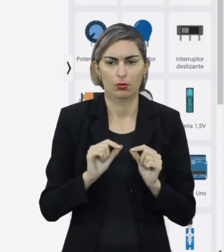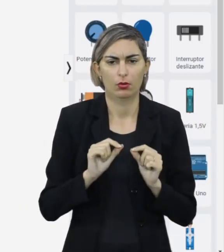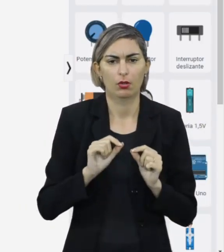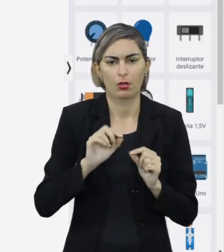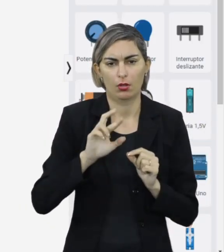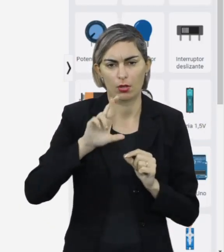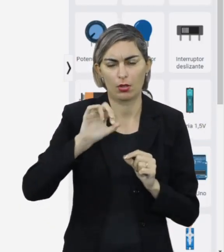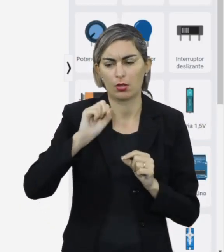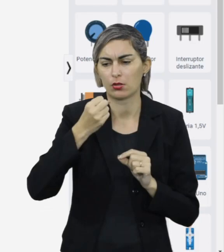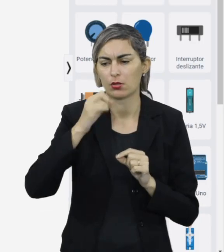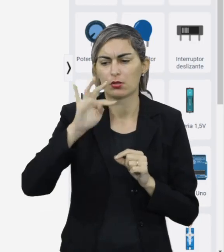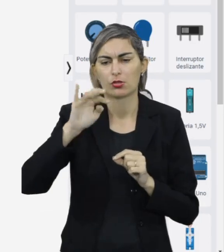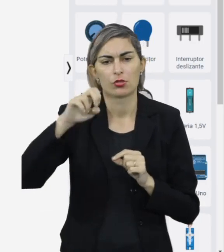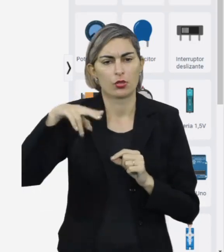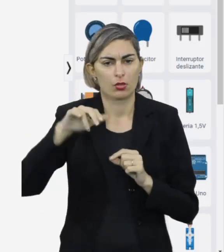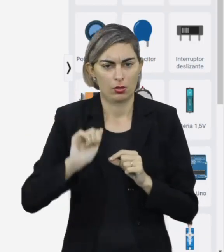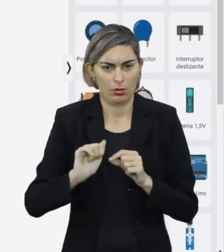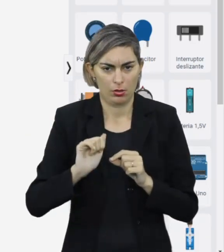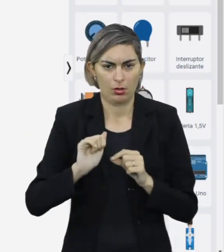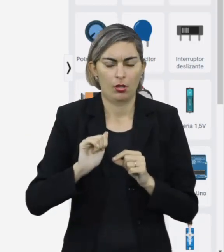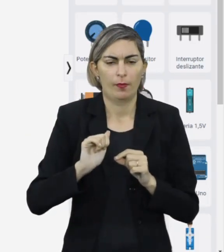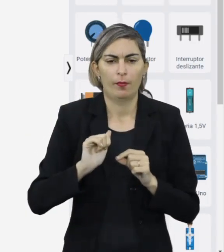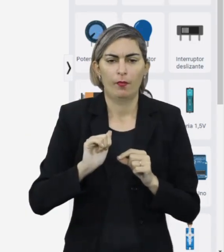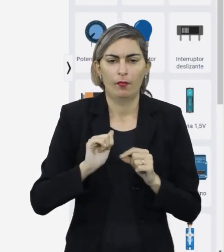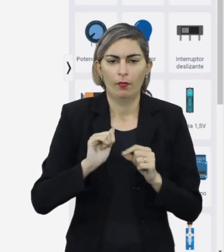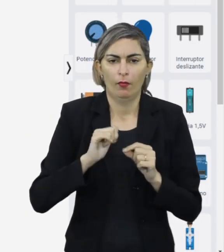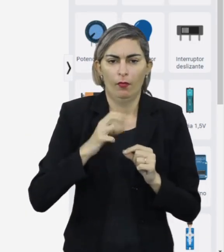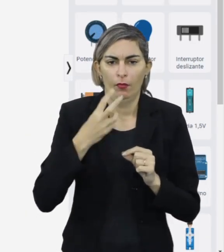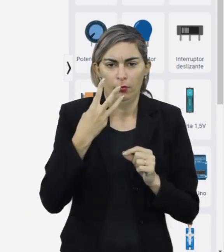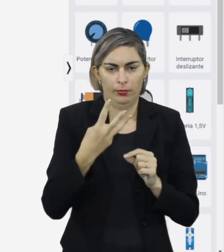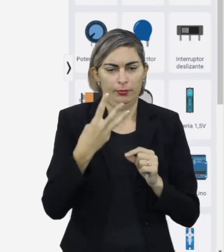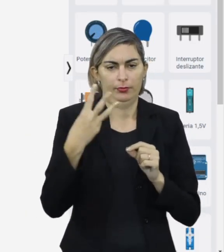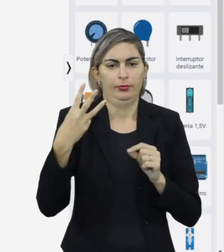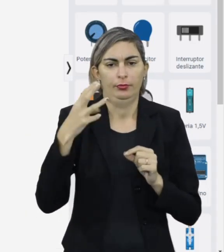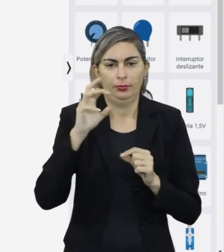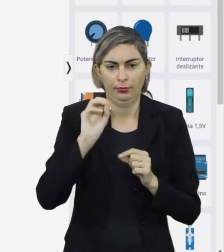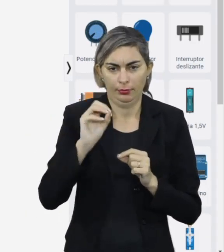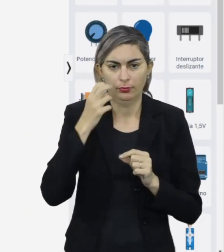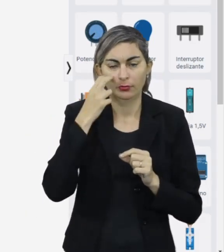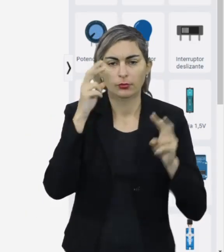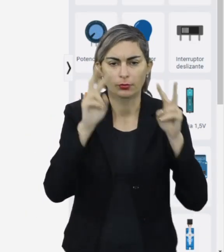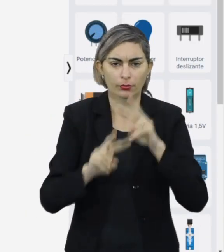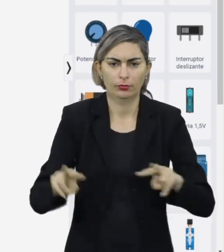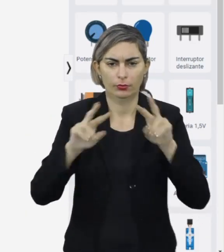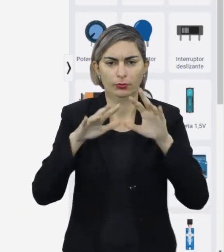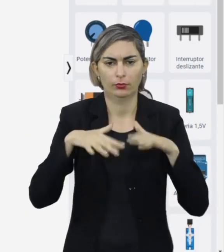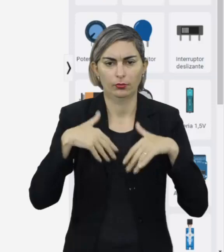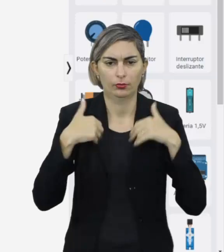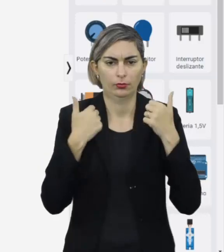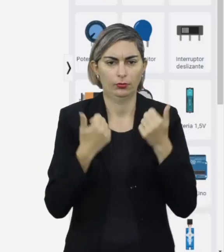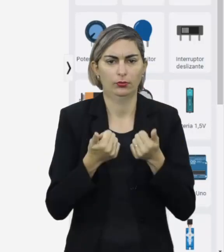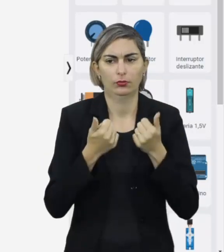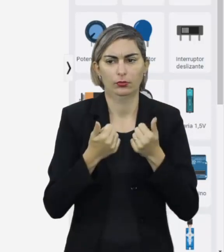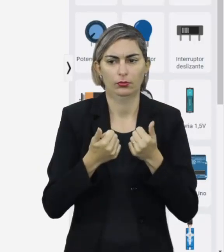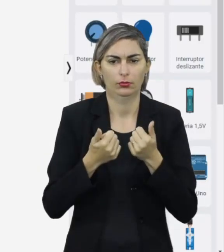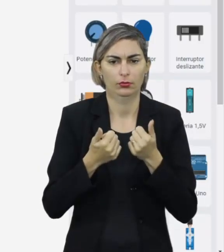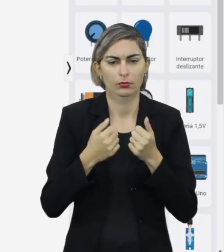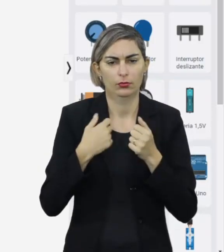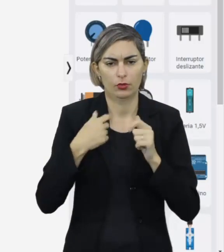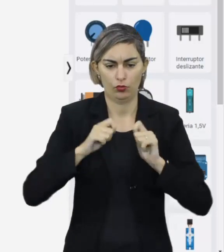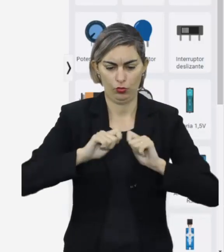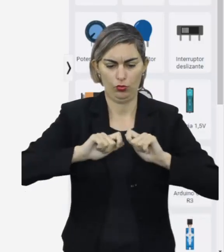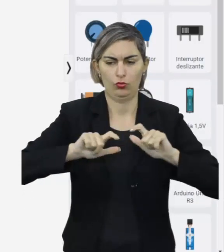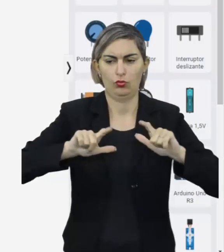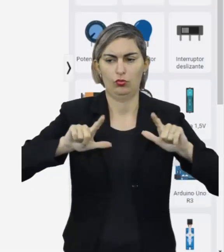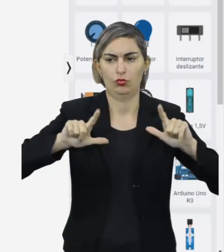uma resistência em ohms de 330, só para a gente visualizar melhor a diferença de intensidade, tá? Deixa eu dar um zoom